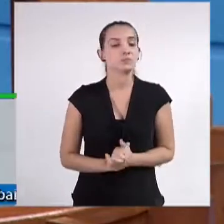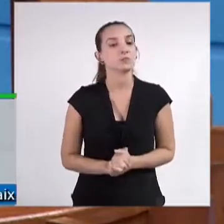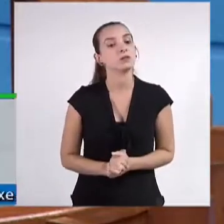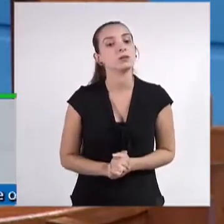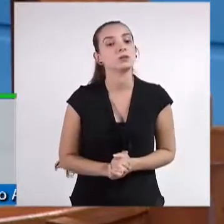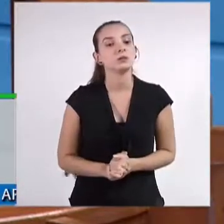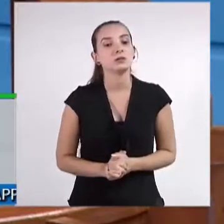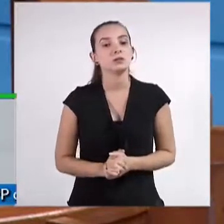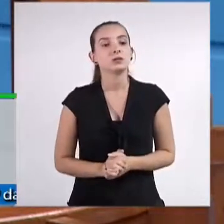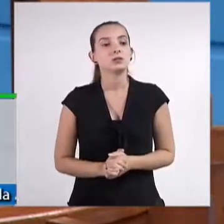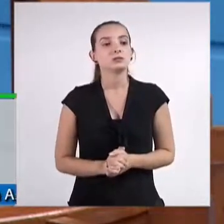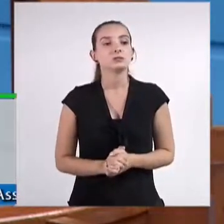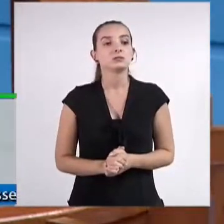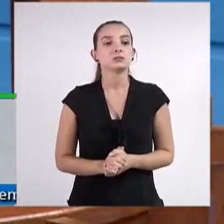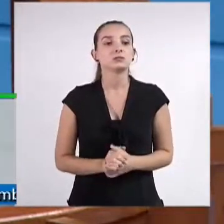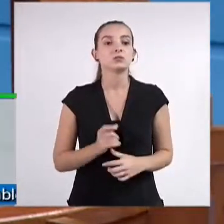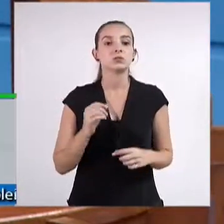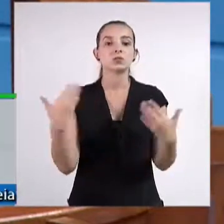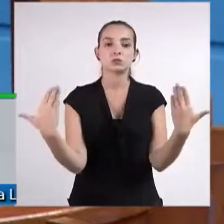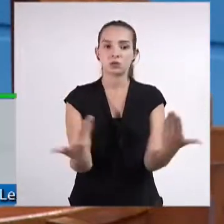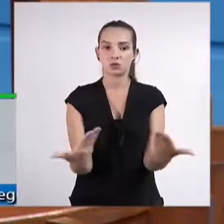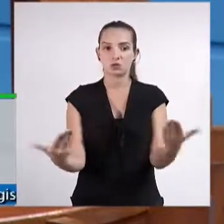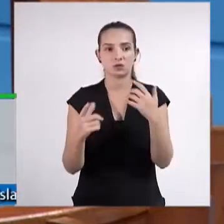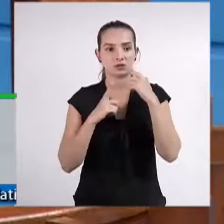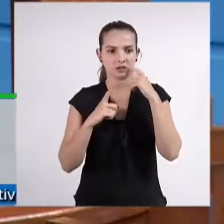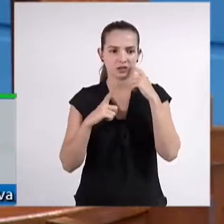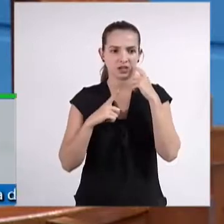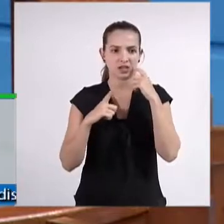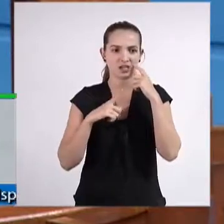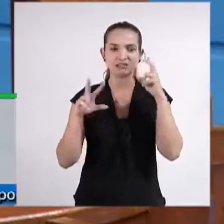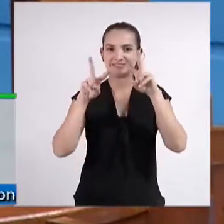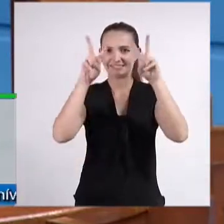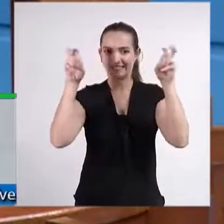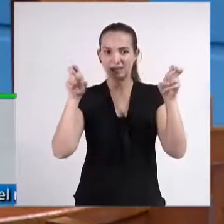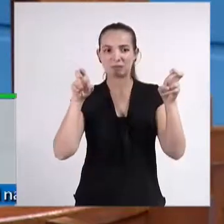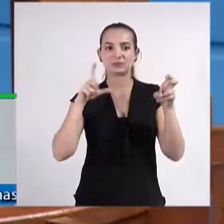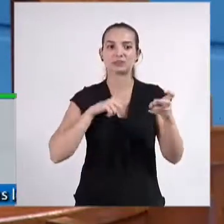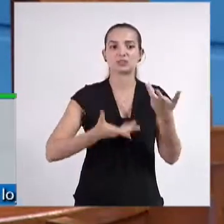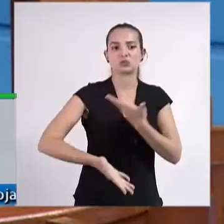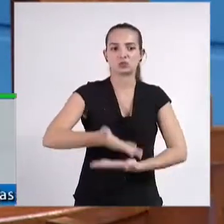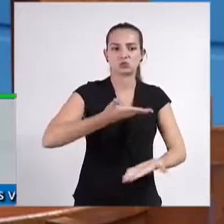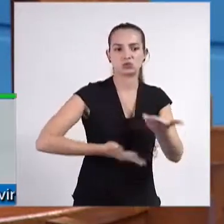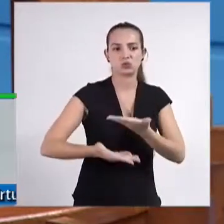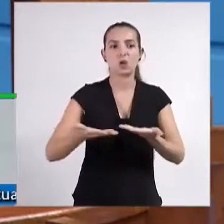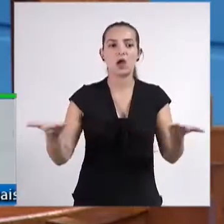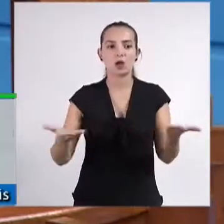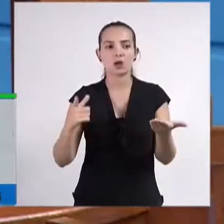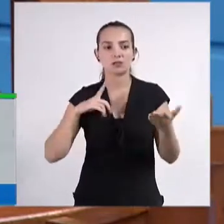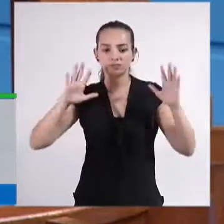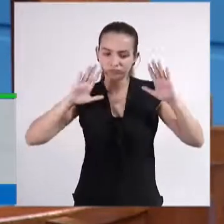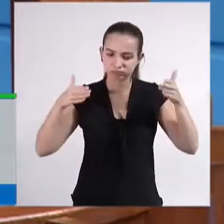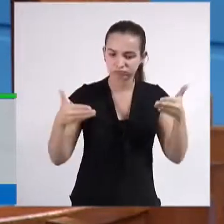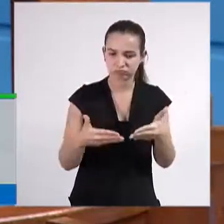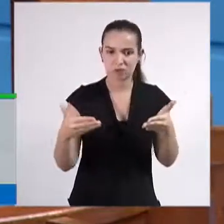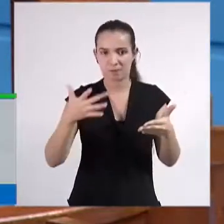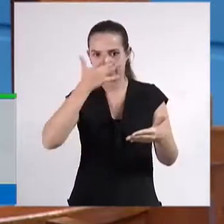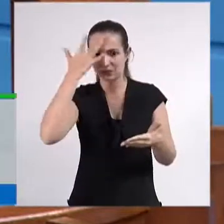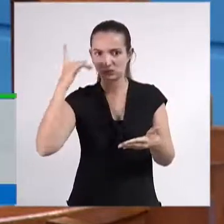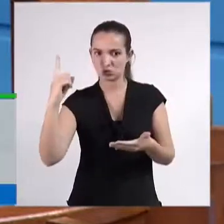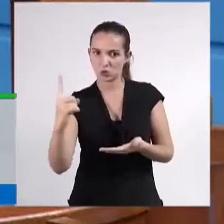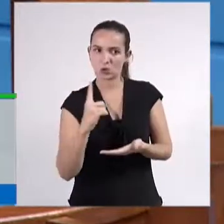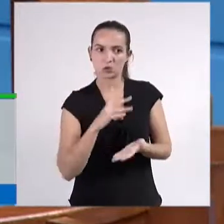as questões que permeiam toda essa discussão são sempre voltadas para o consumidor, que é o que nos